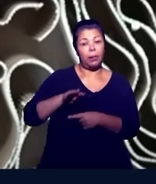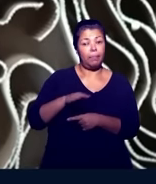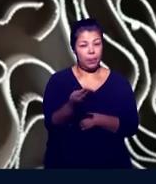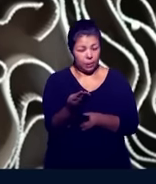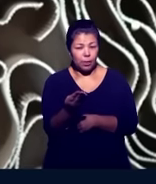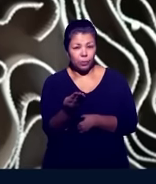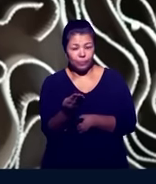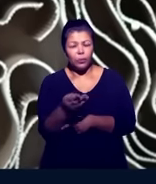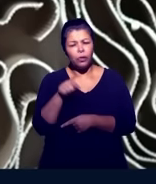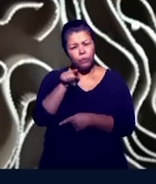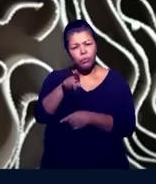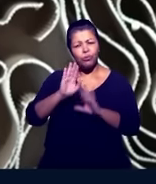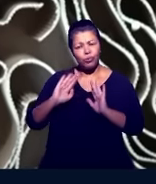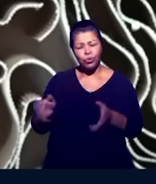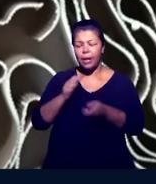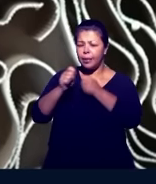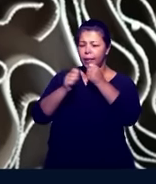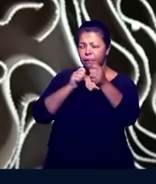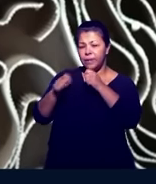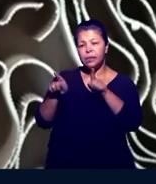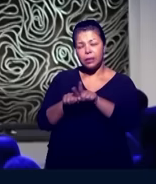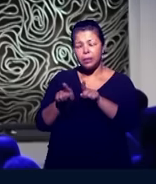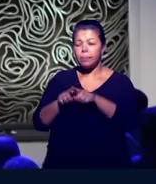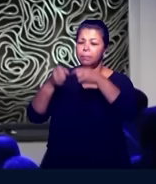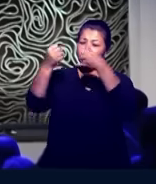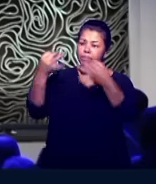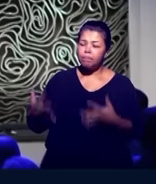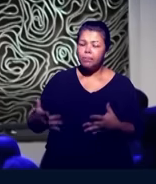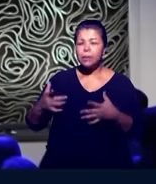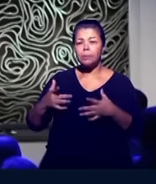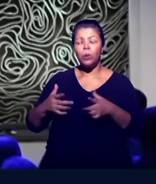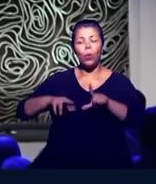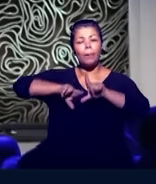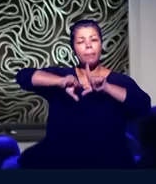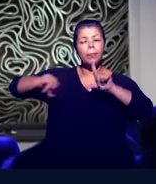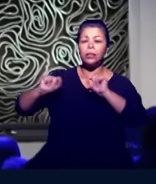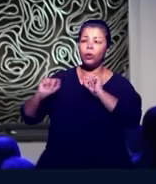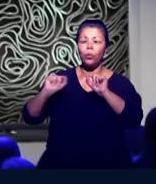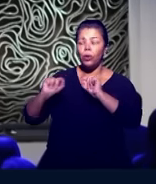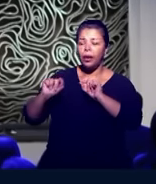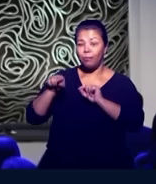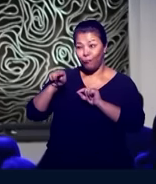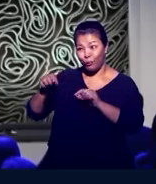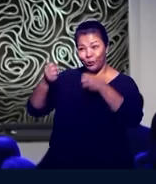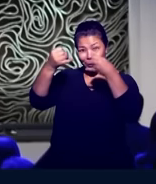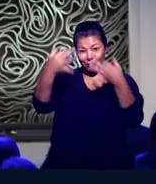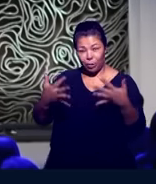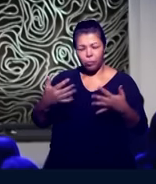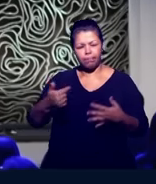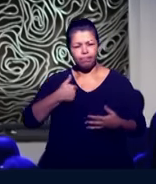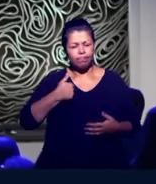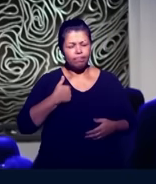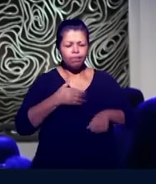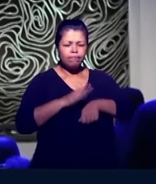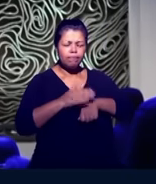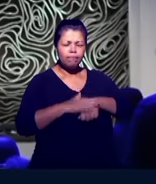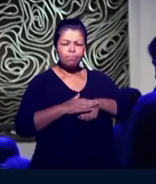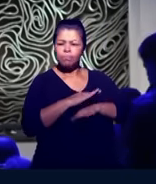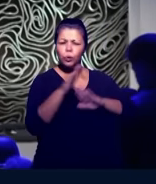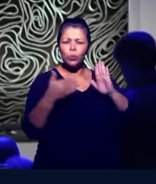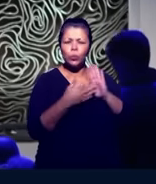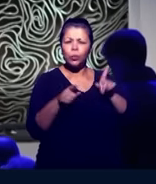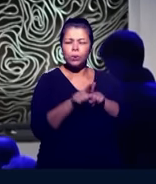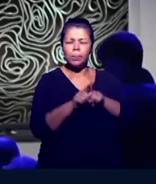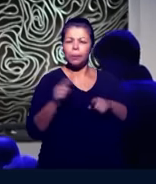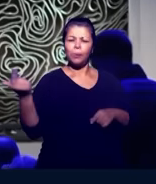para um jornal depois a gente teve uma reunião que o senhor falou o seguinte Olha eu vou fazer de tudo para esse déficit mais ou menos à metade eu vou tomar algumas